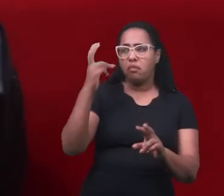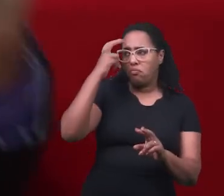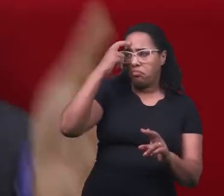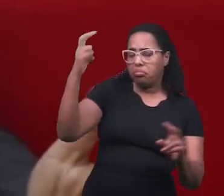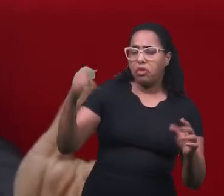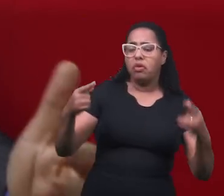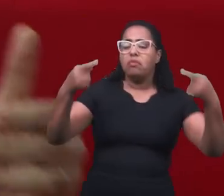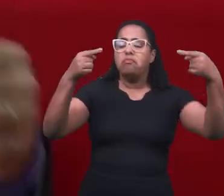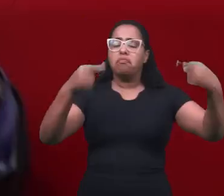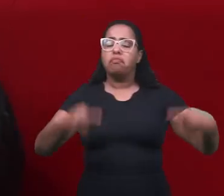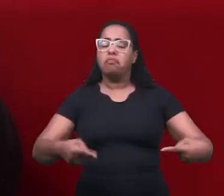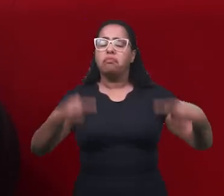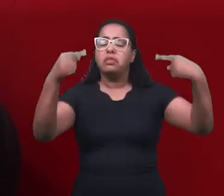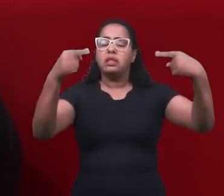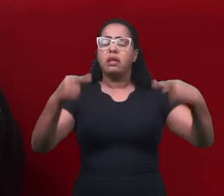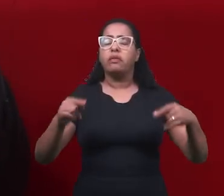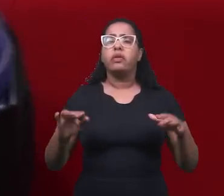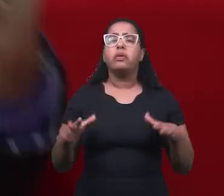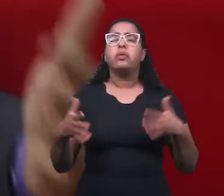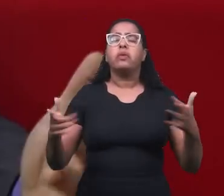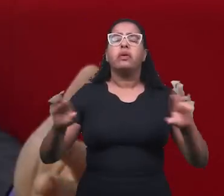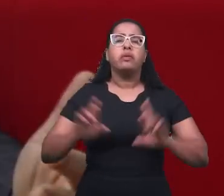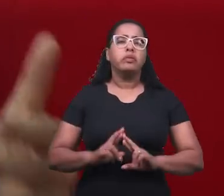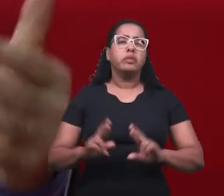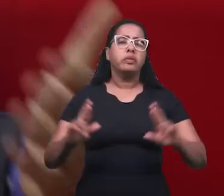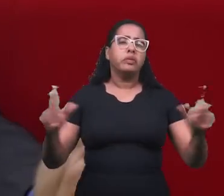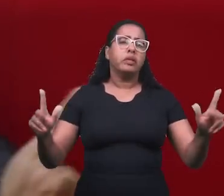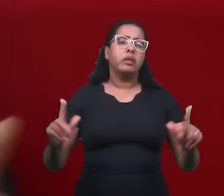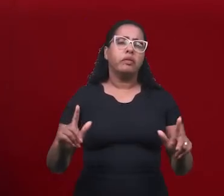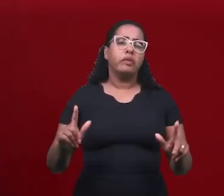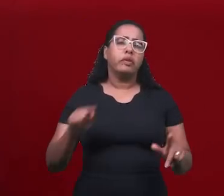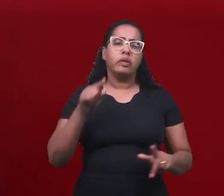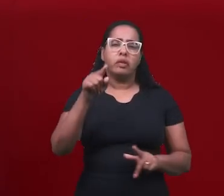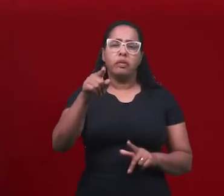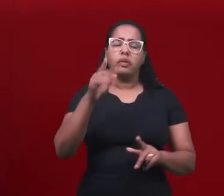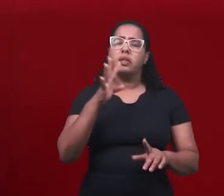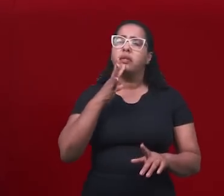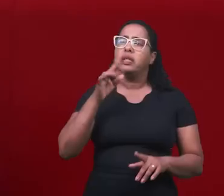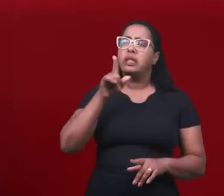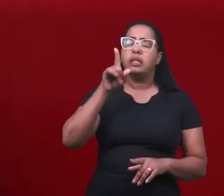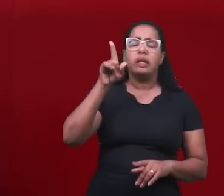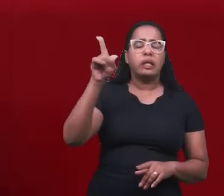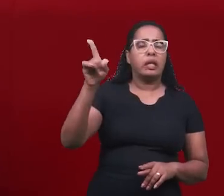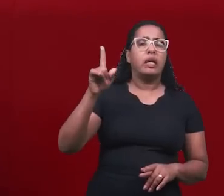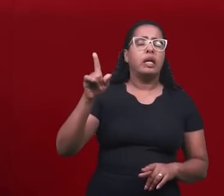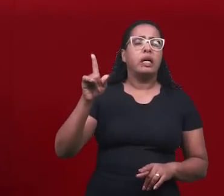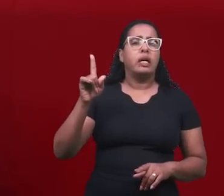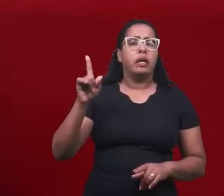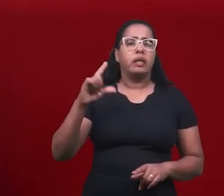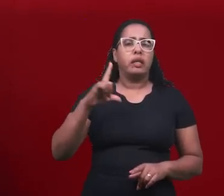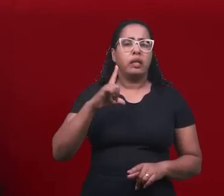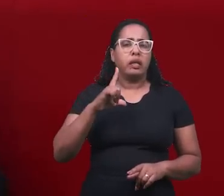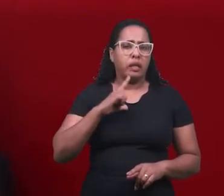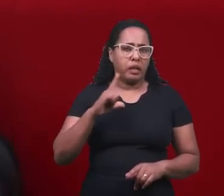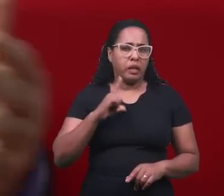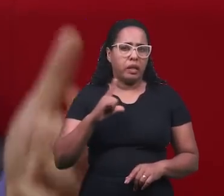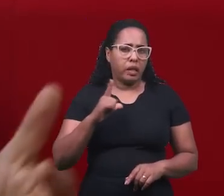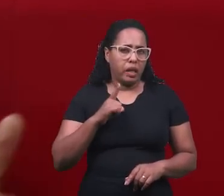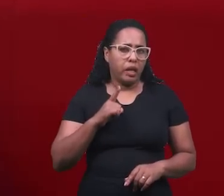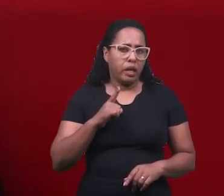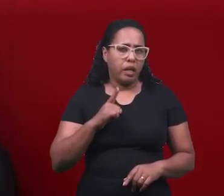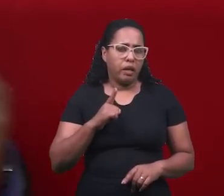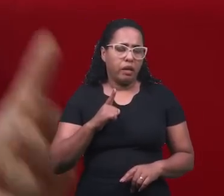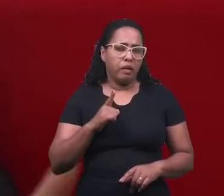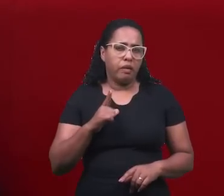os desafios, quais as diferenças que vocês encontraram lá e que houve uma